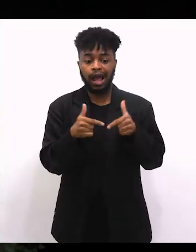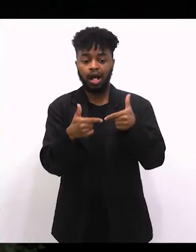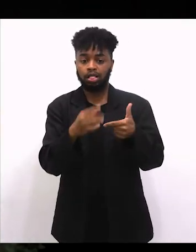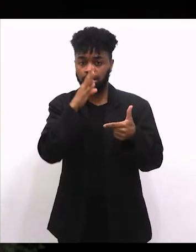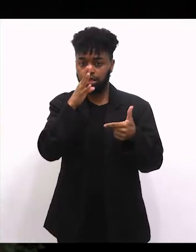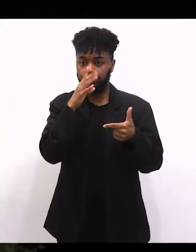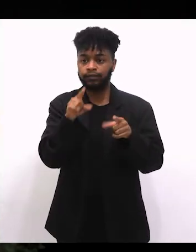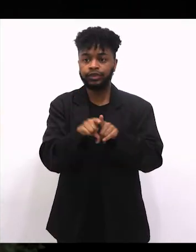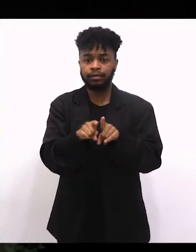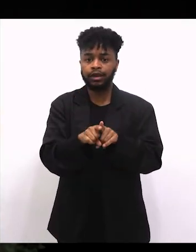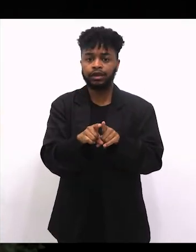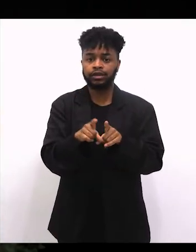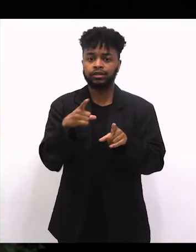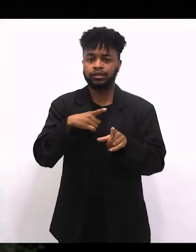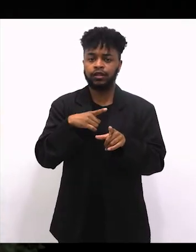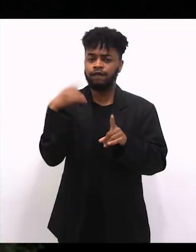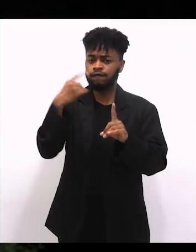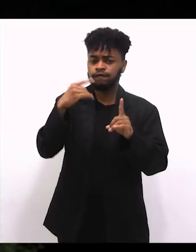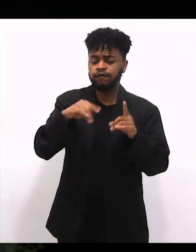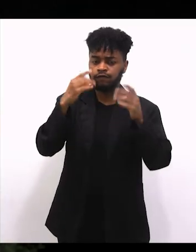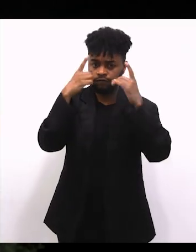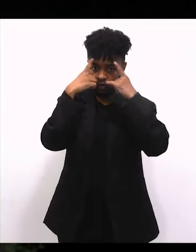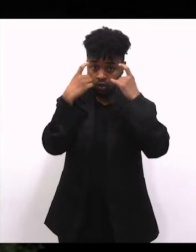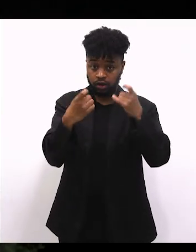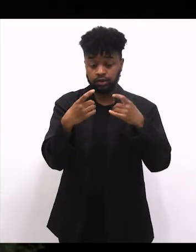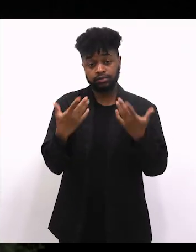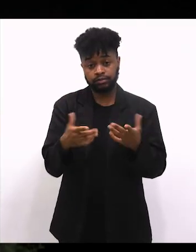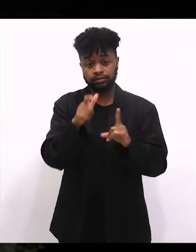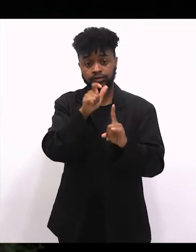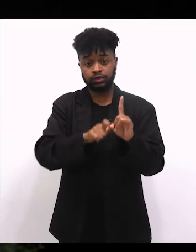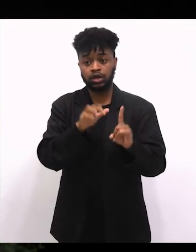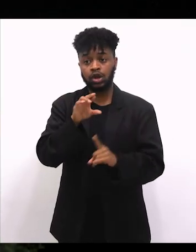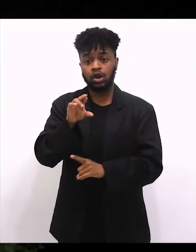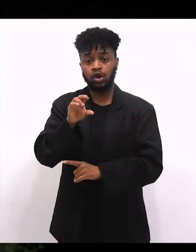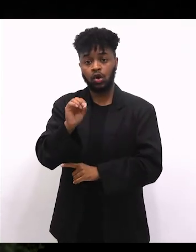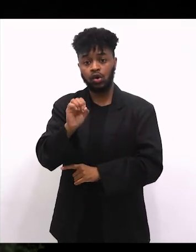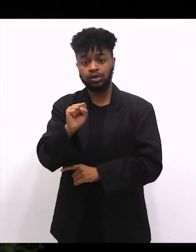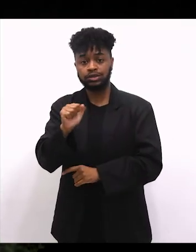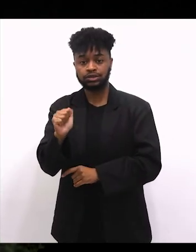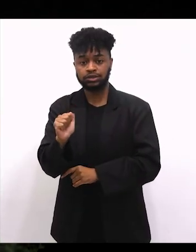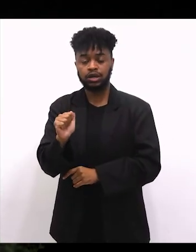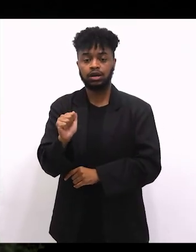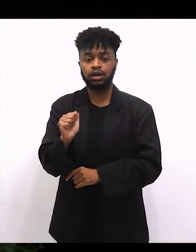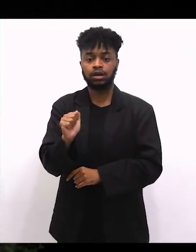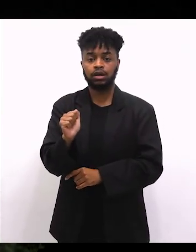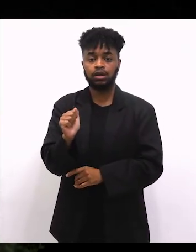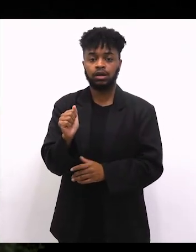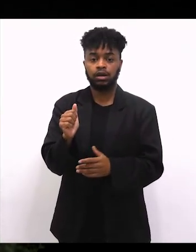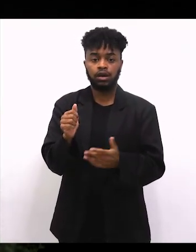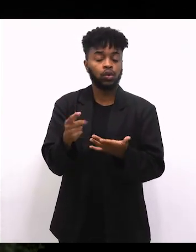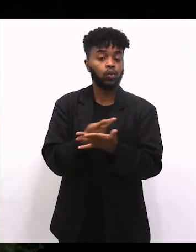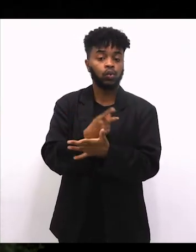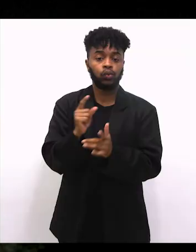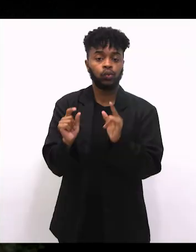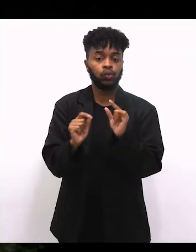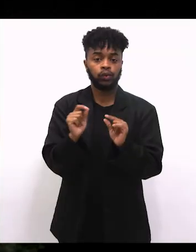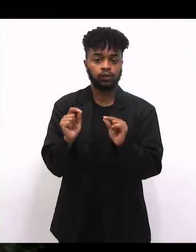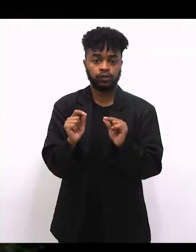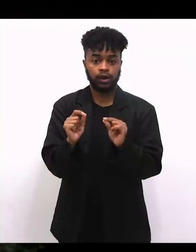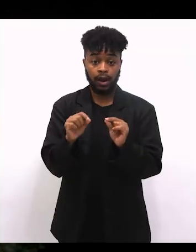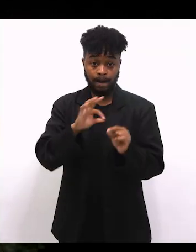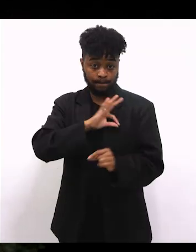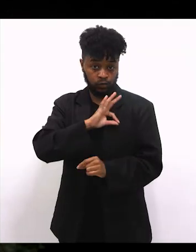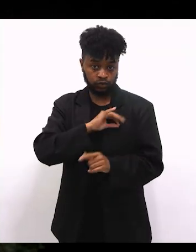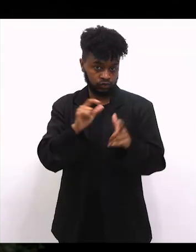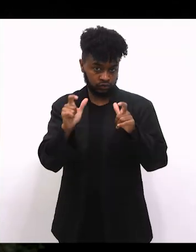tudo isso, ainda era uma organização muito violenta, e Rosa acaba sendo ali,